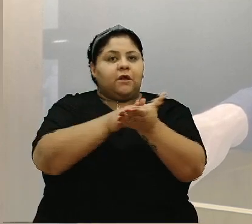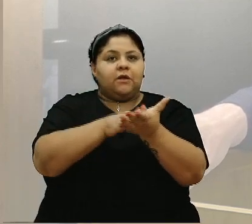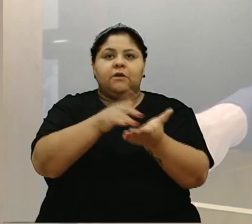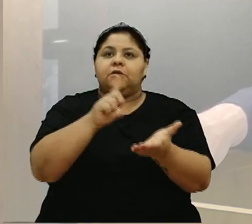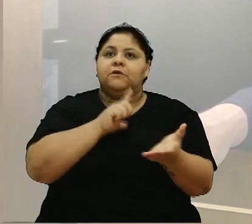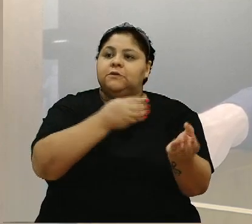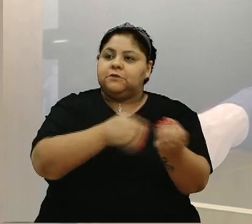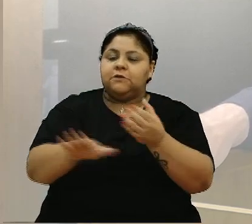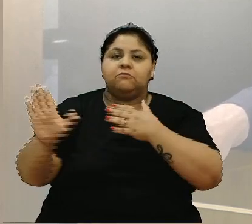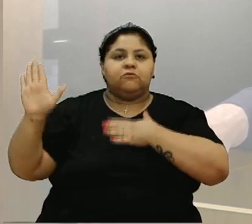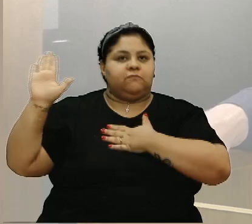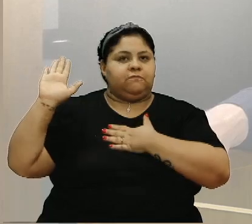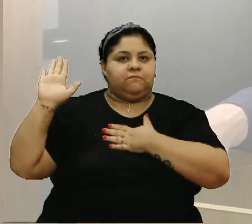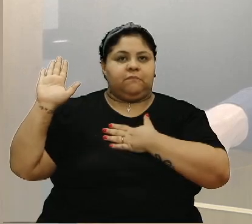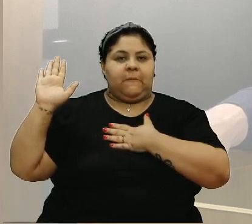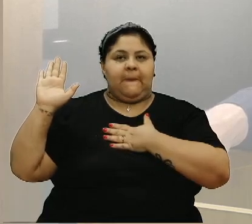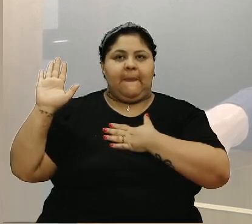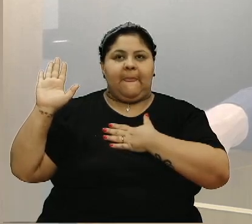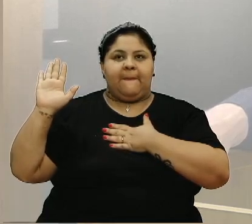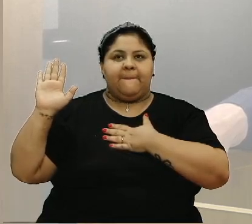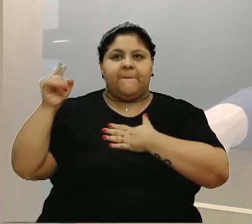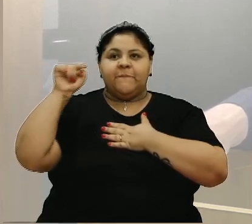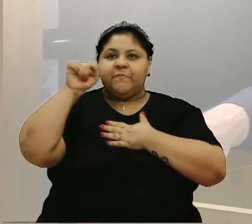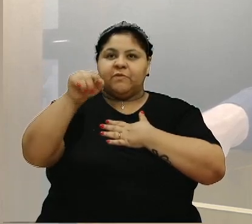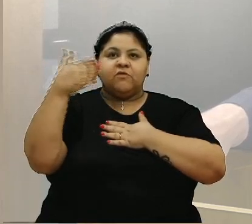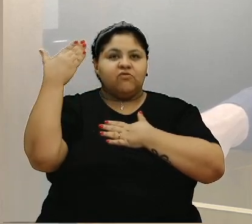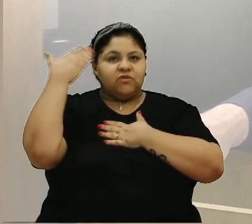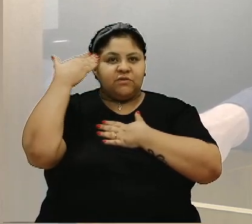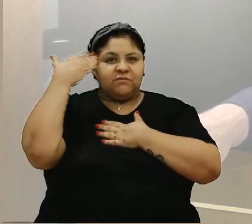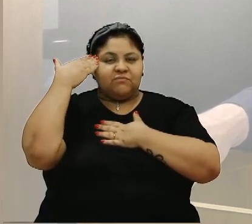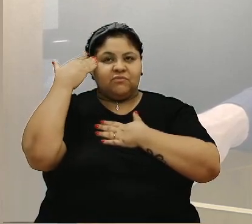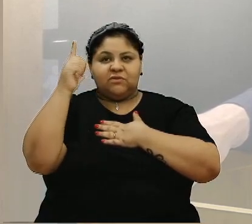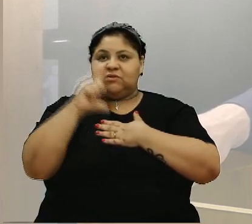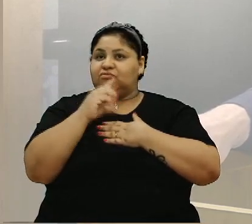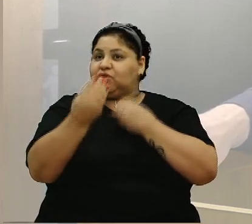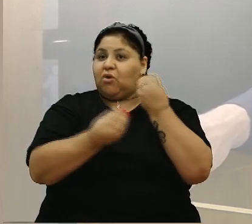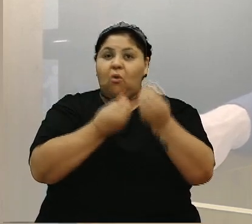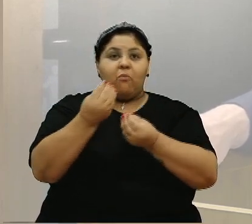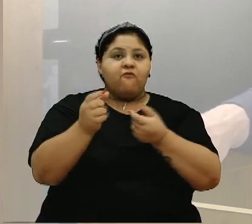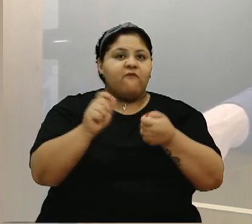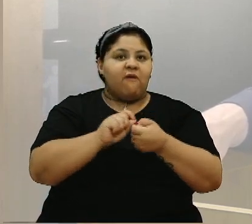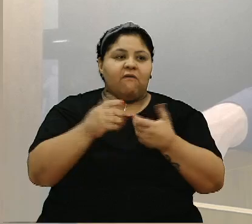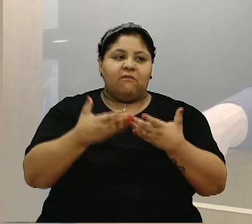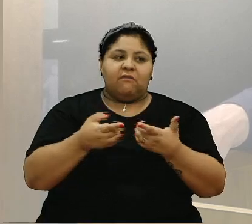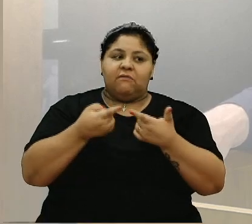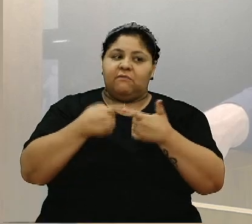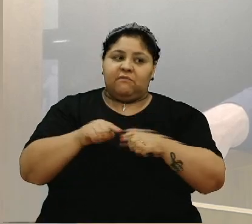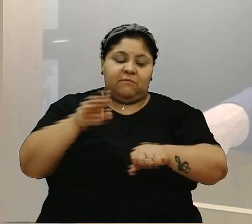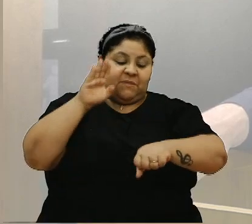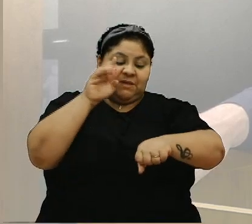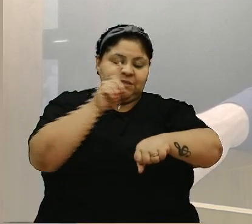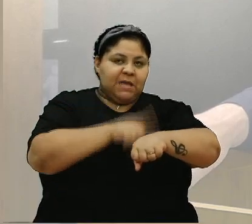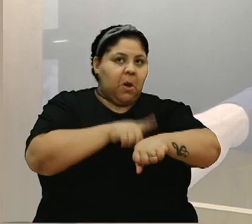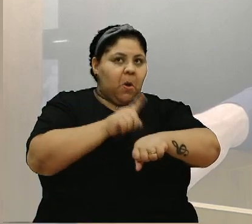muitas promessas que realmente vocês sabem que não dá para realizar, mas na hora do